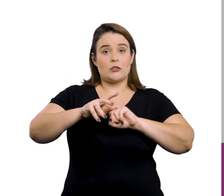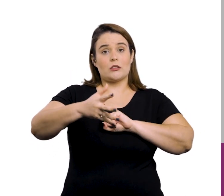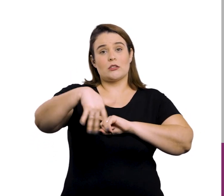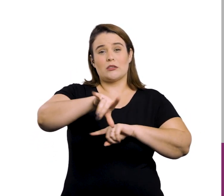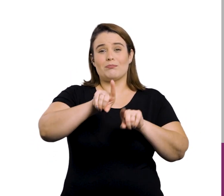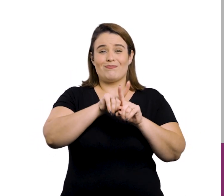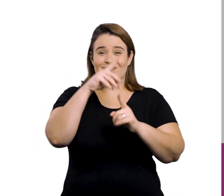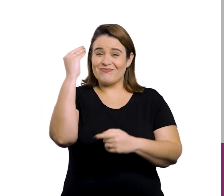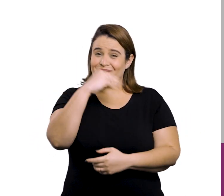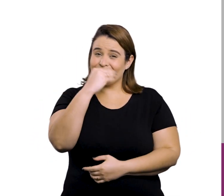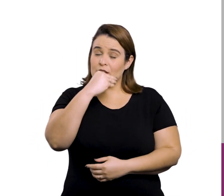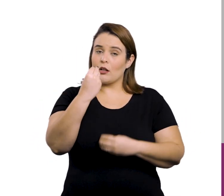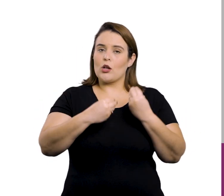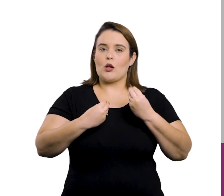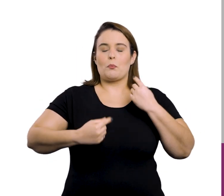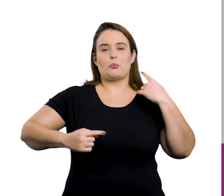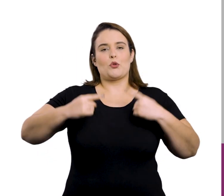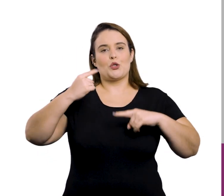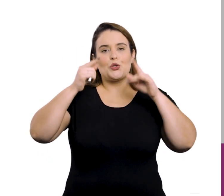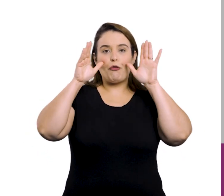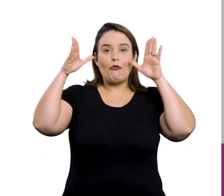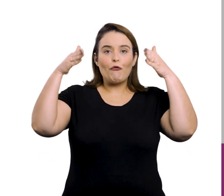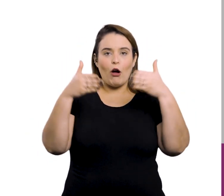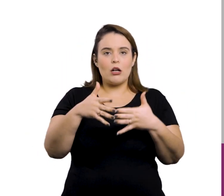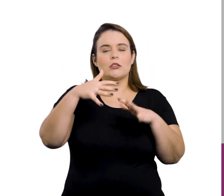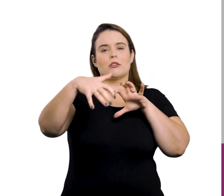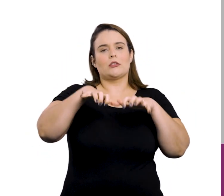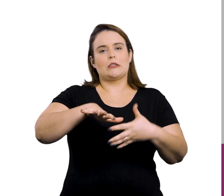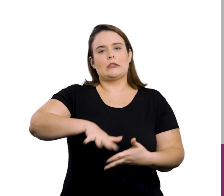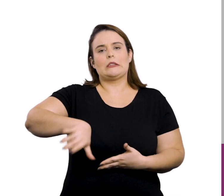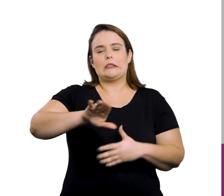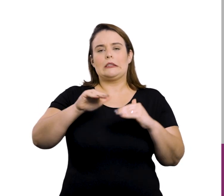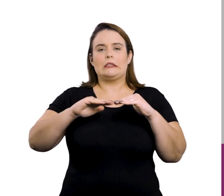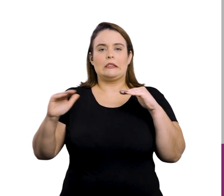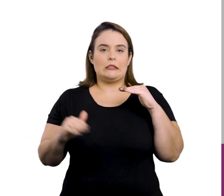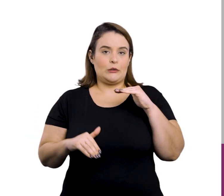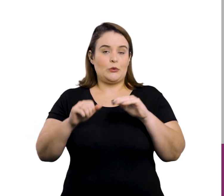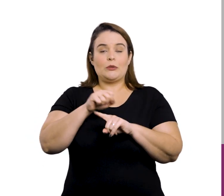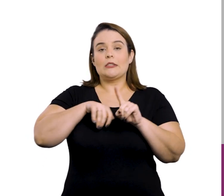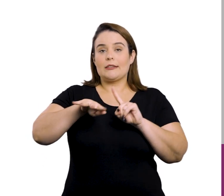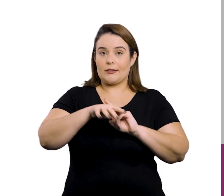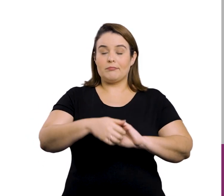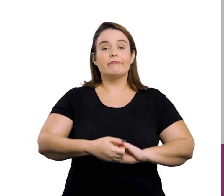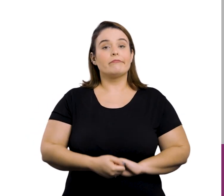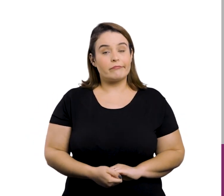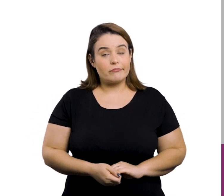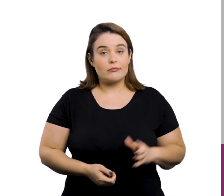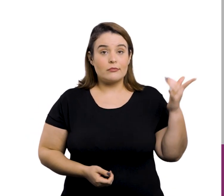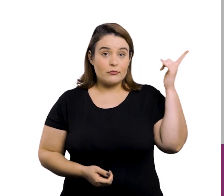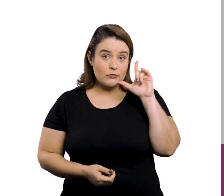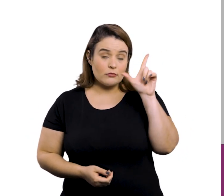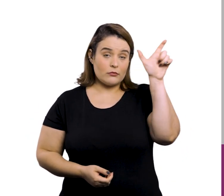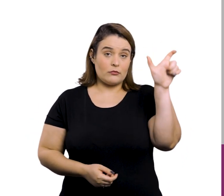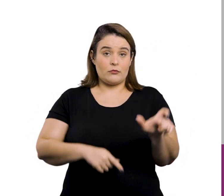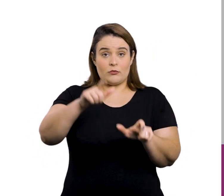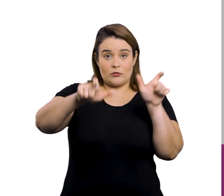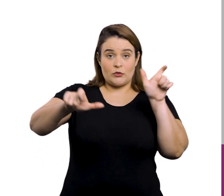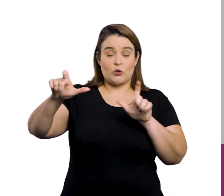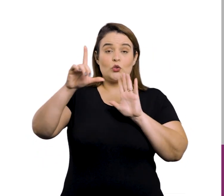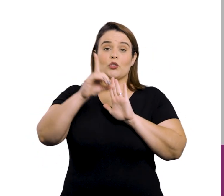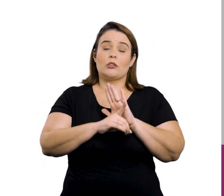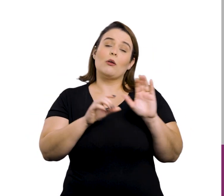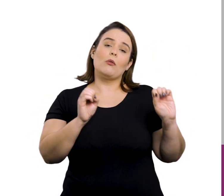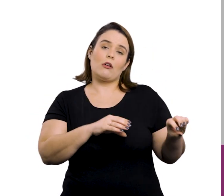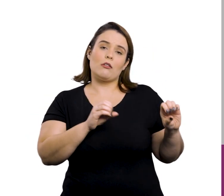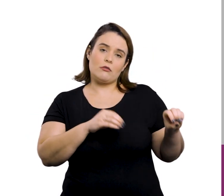e fragiliza a implementação de políticas voltadas para os setores mais discriminados da sociedade. Para garantir que os